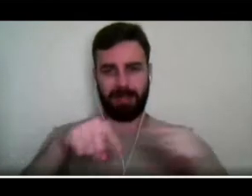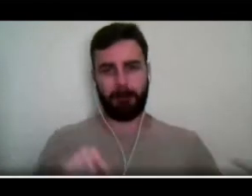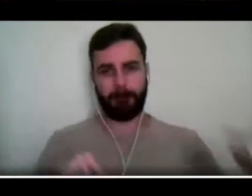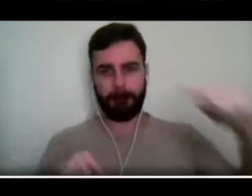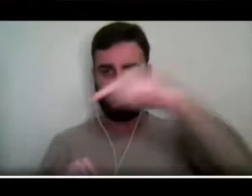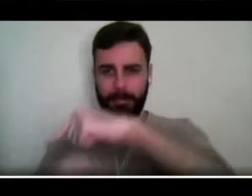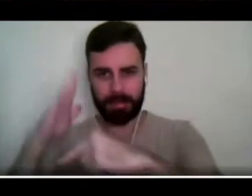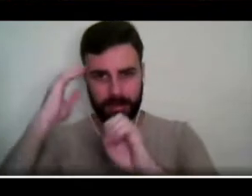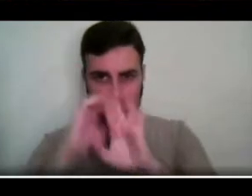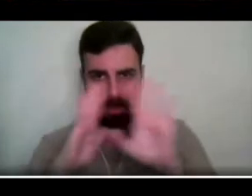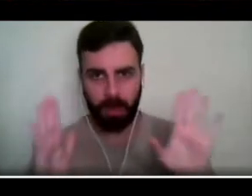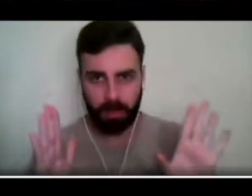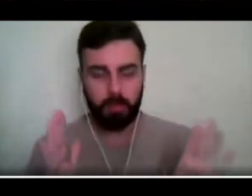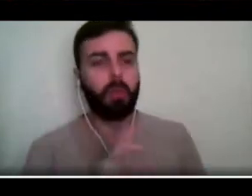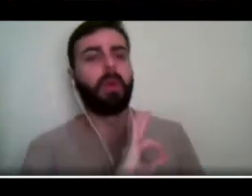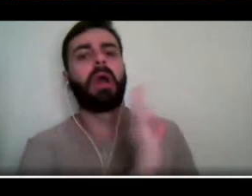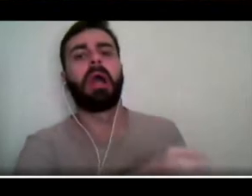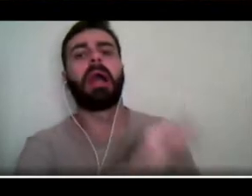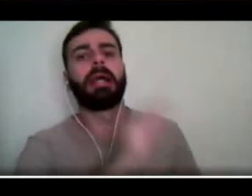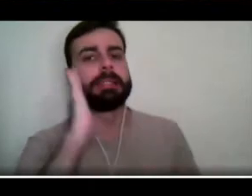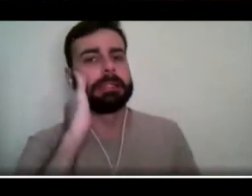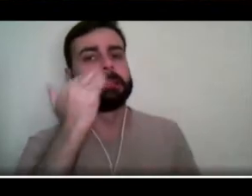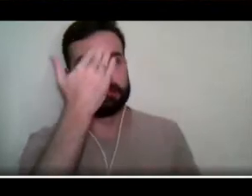Obrigada. Então, voltando aqui,